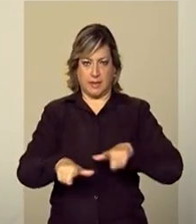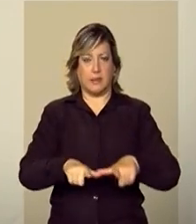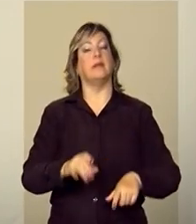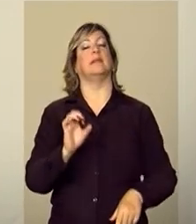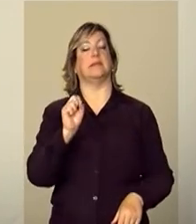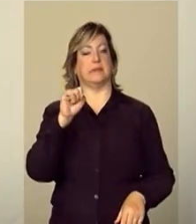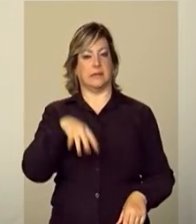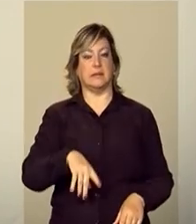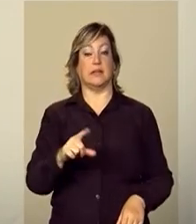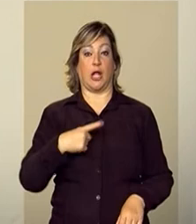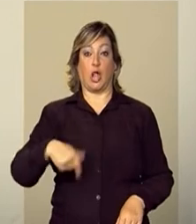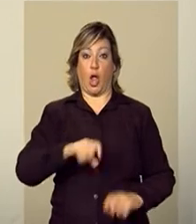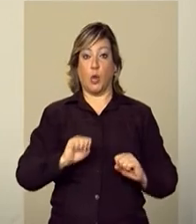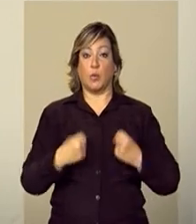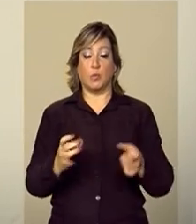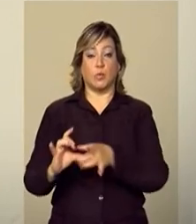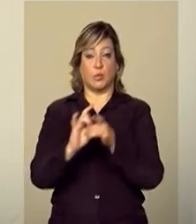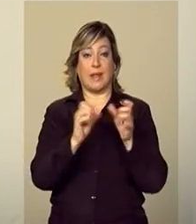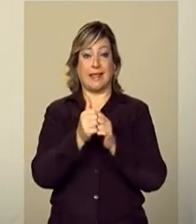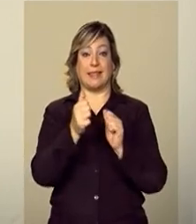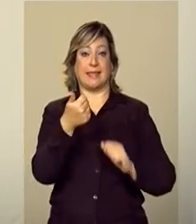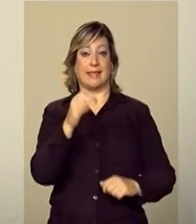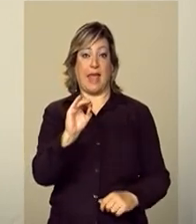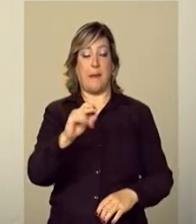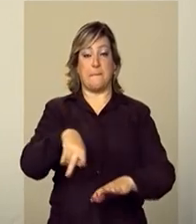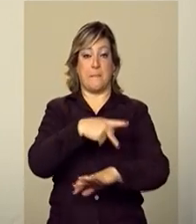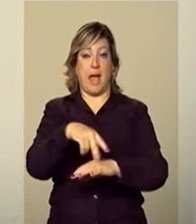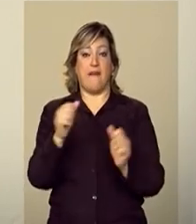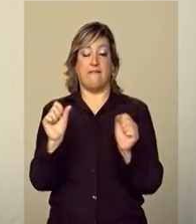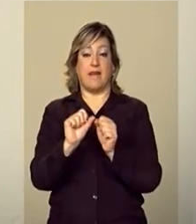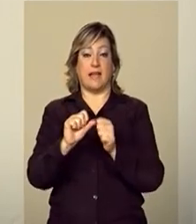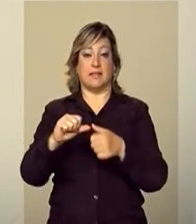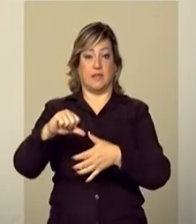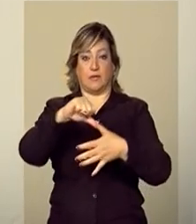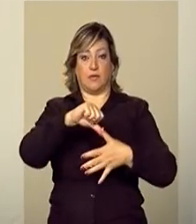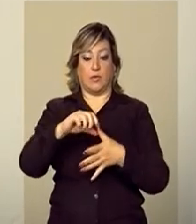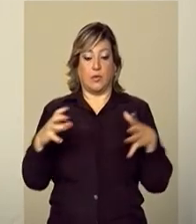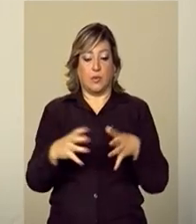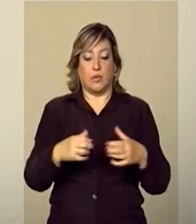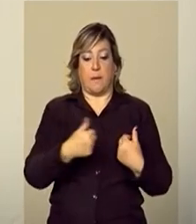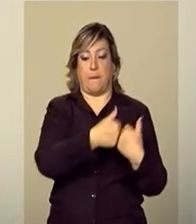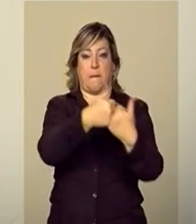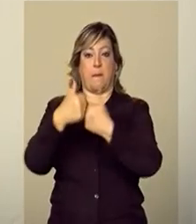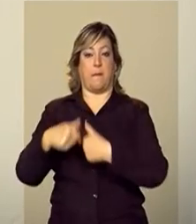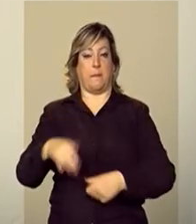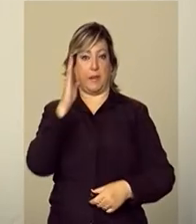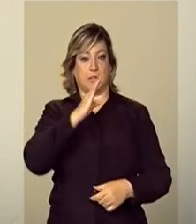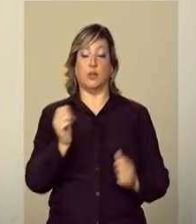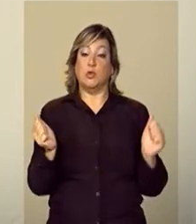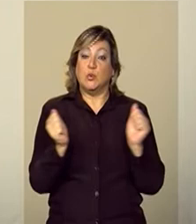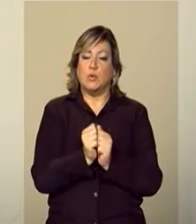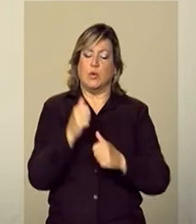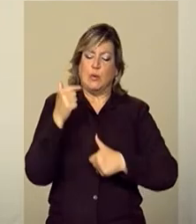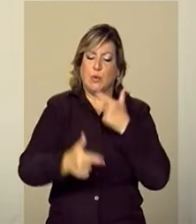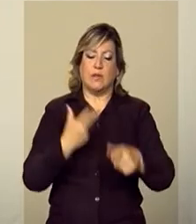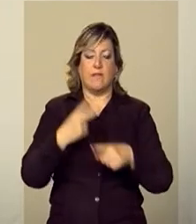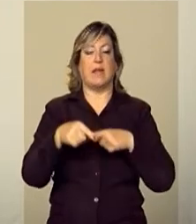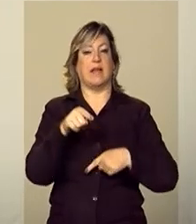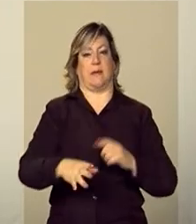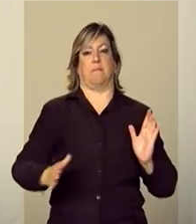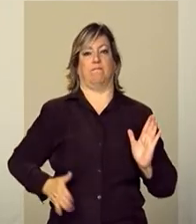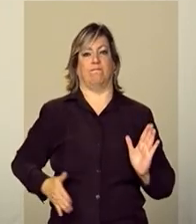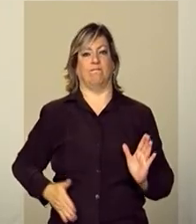estamos unindo esforços com os 10 países que a fronteira com o Brasil para que juntos possamos combater o crime organizado